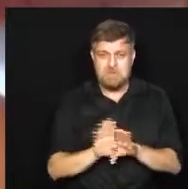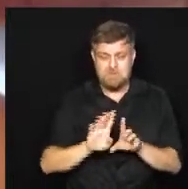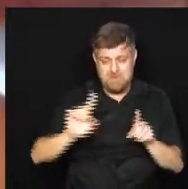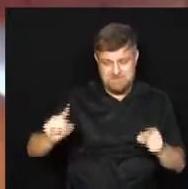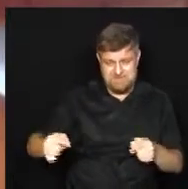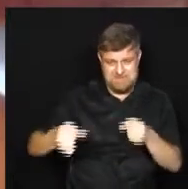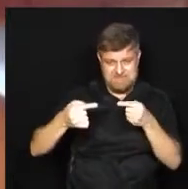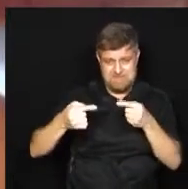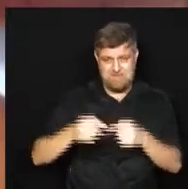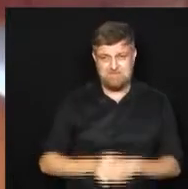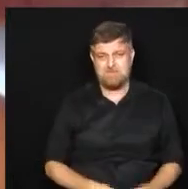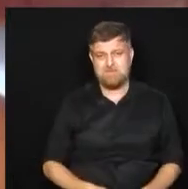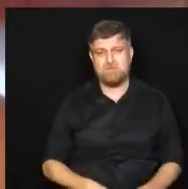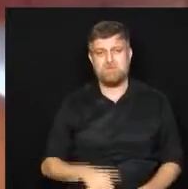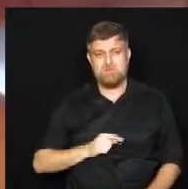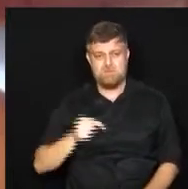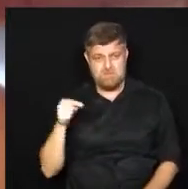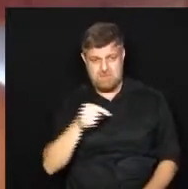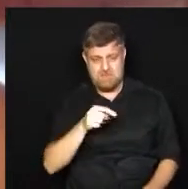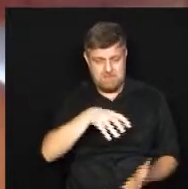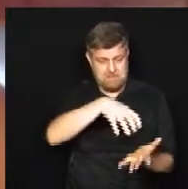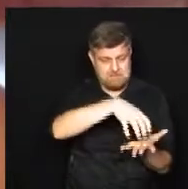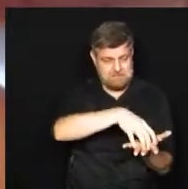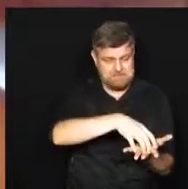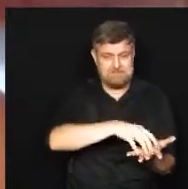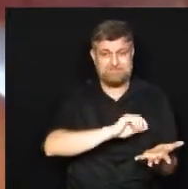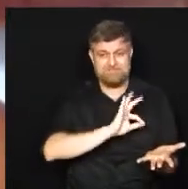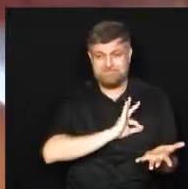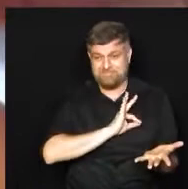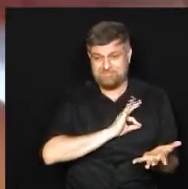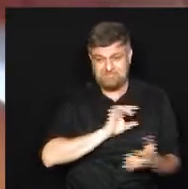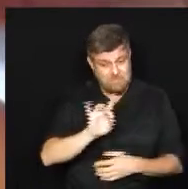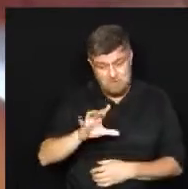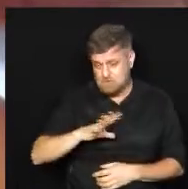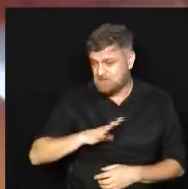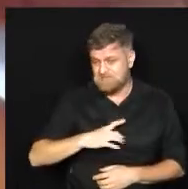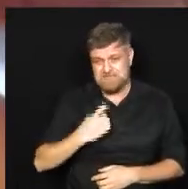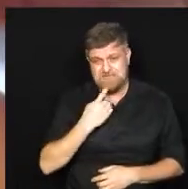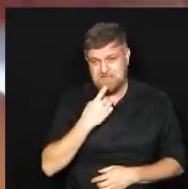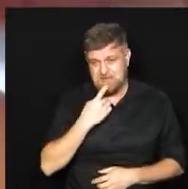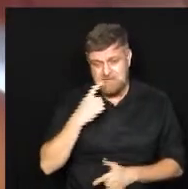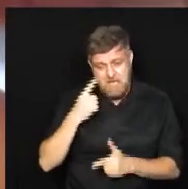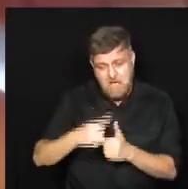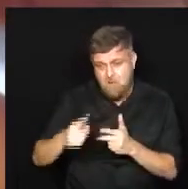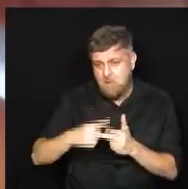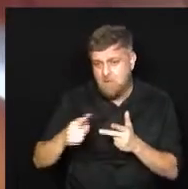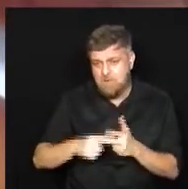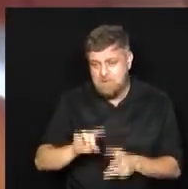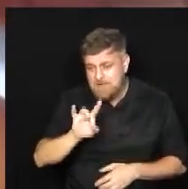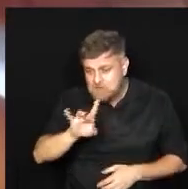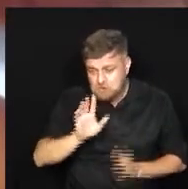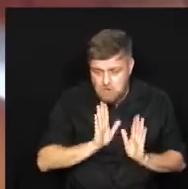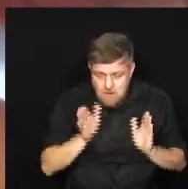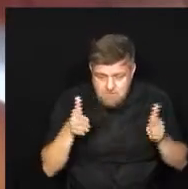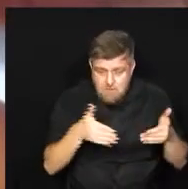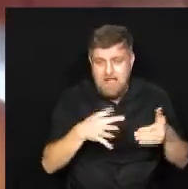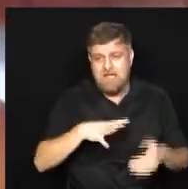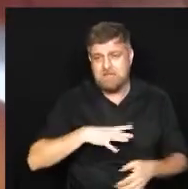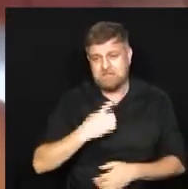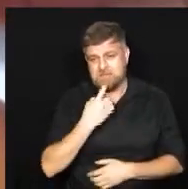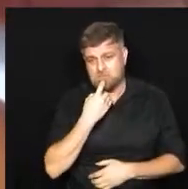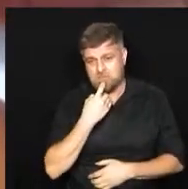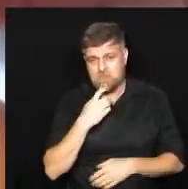colocado, sobre a atuação da vara, que extrapola a cidade de Campinas, que não é uma questão apenas da vara de Campinas, mas é